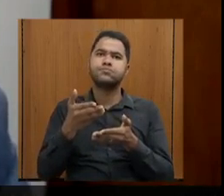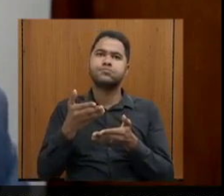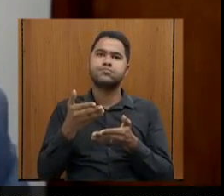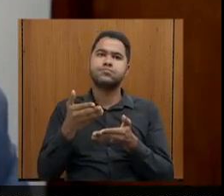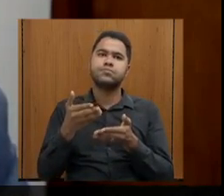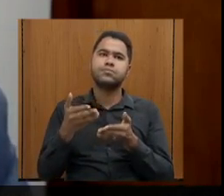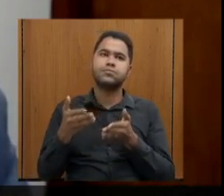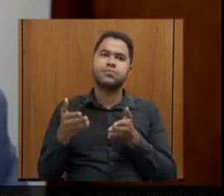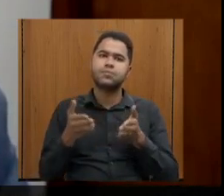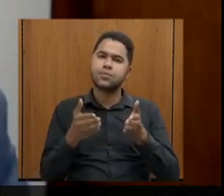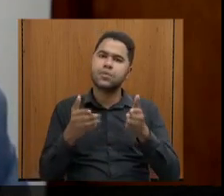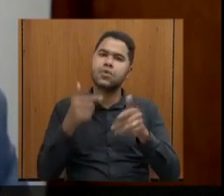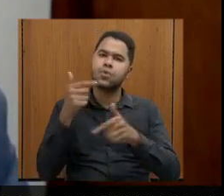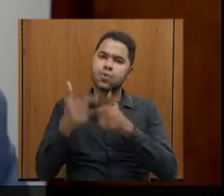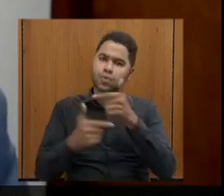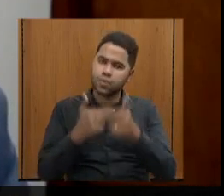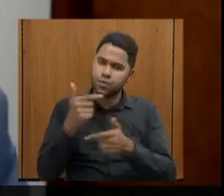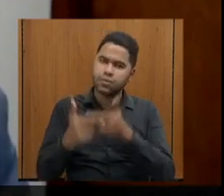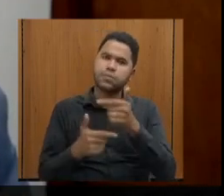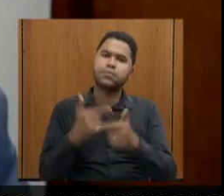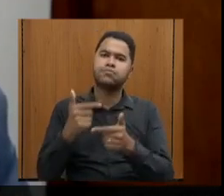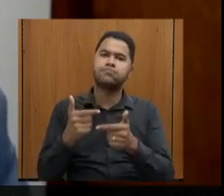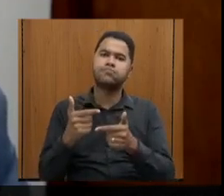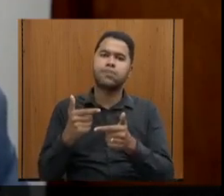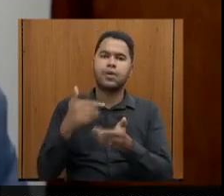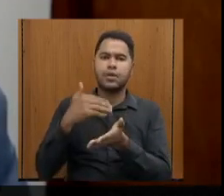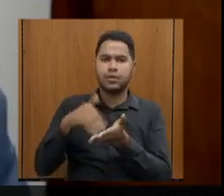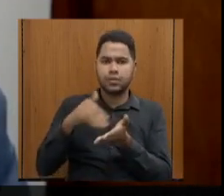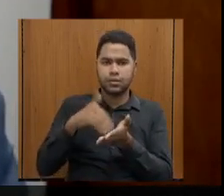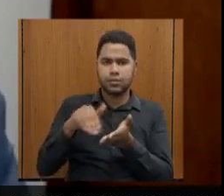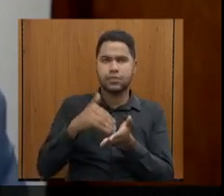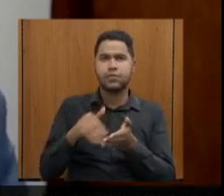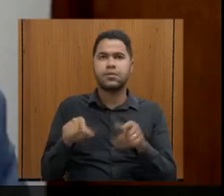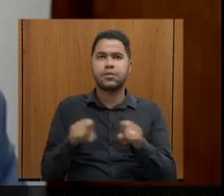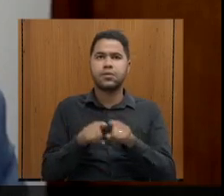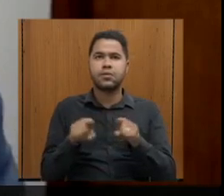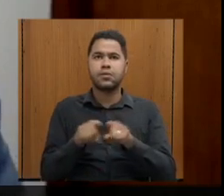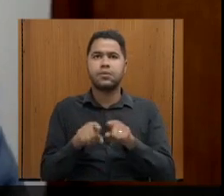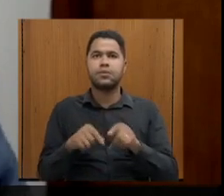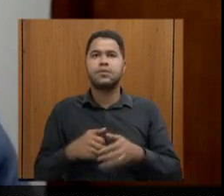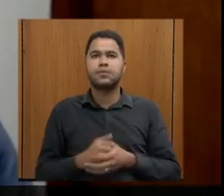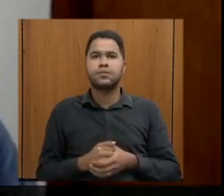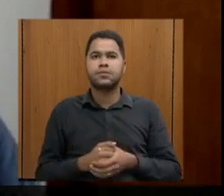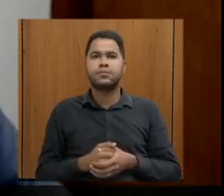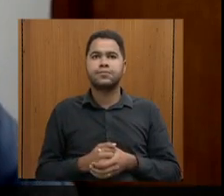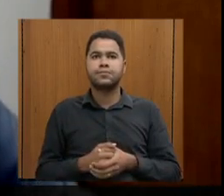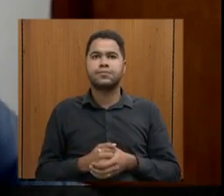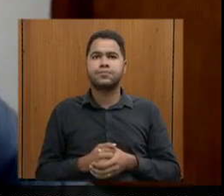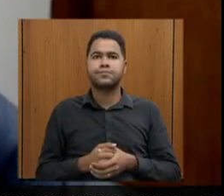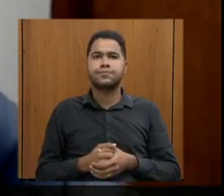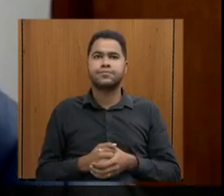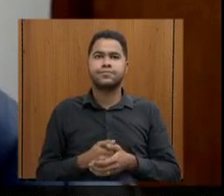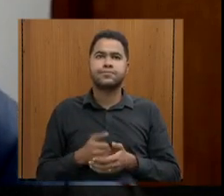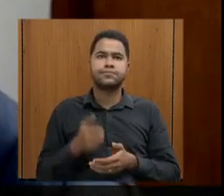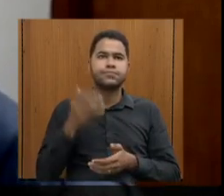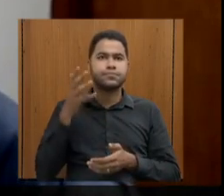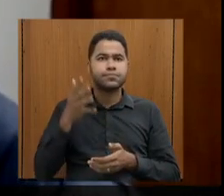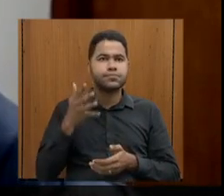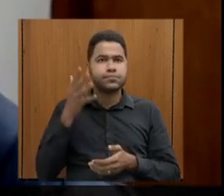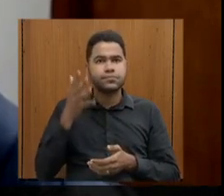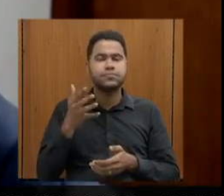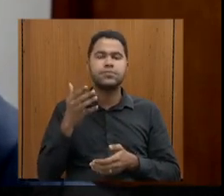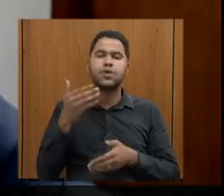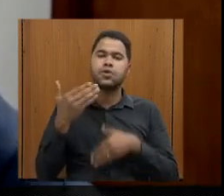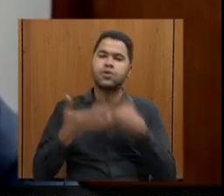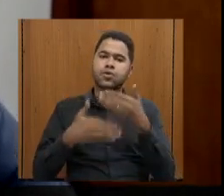passaram pelo trabalho que vem quantos dias a secretaria e até então quando falava desenvolvimento